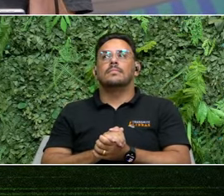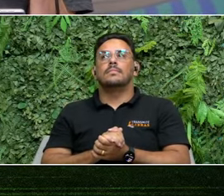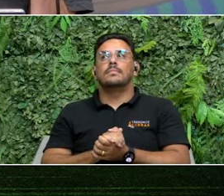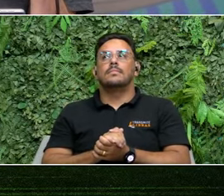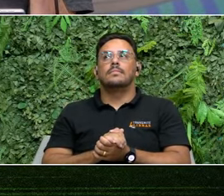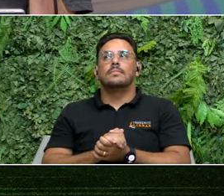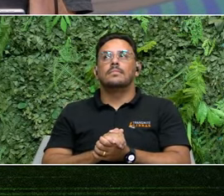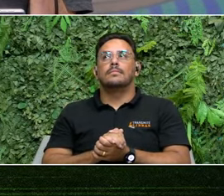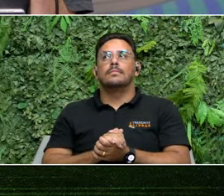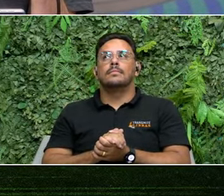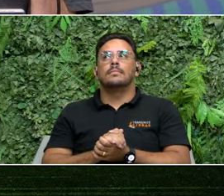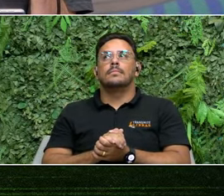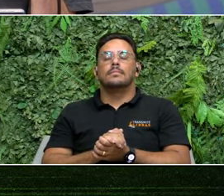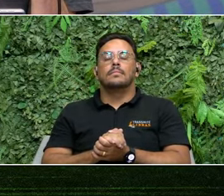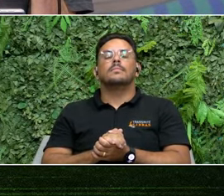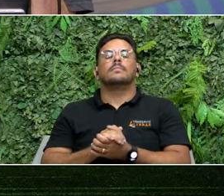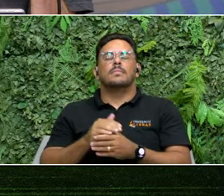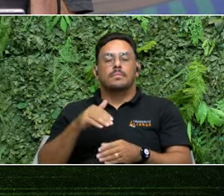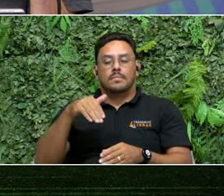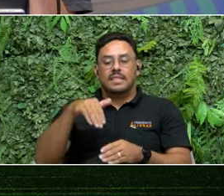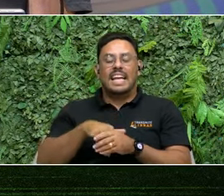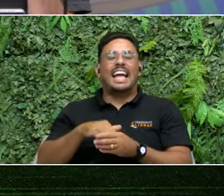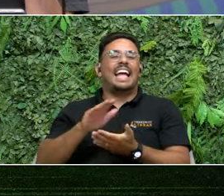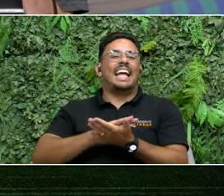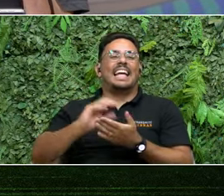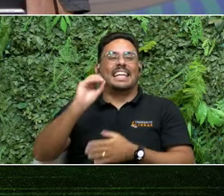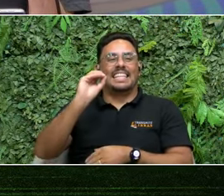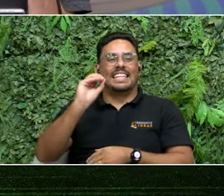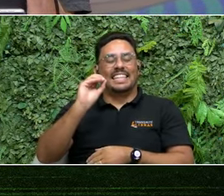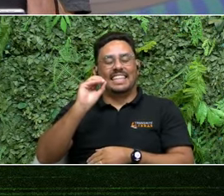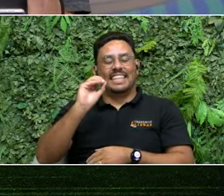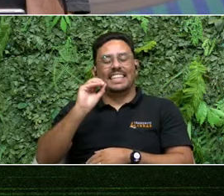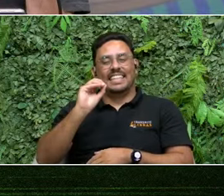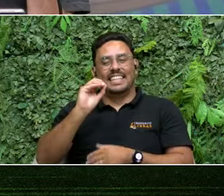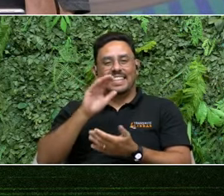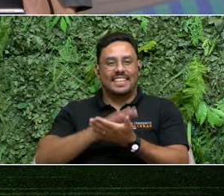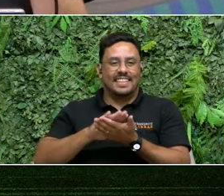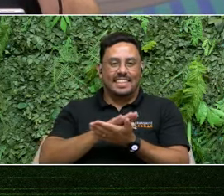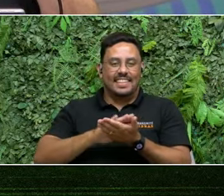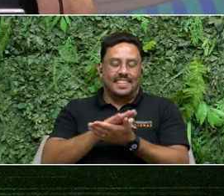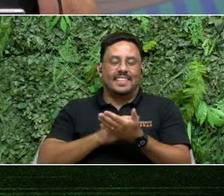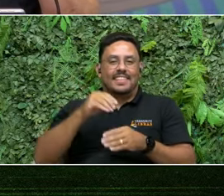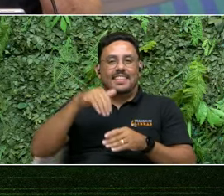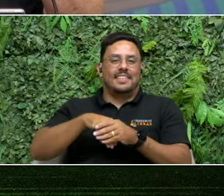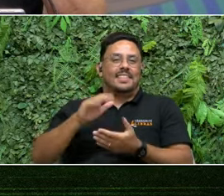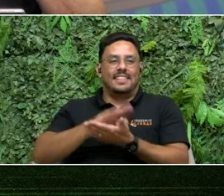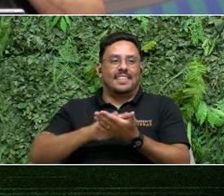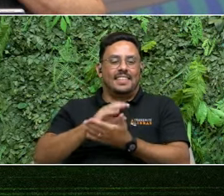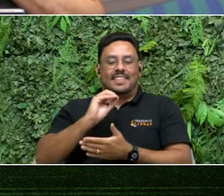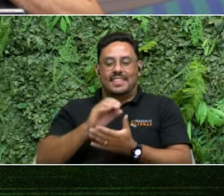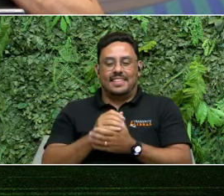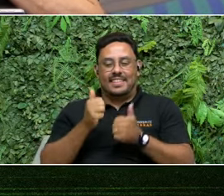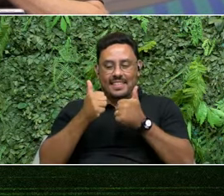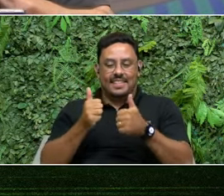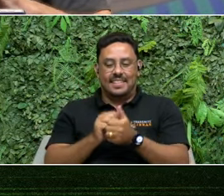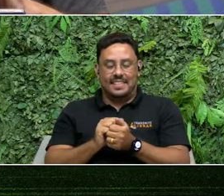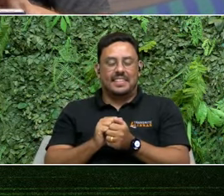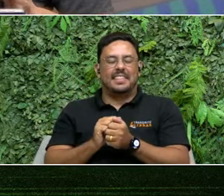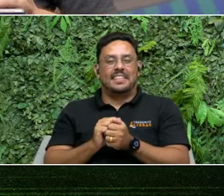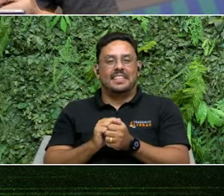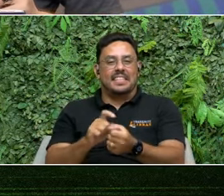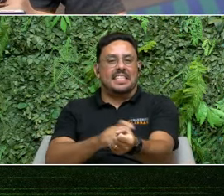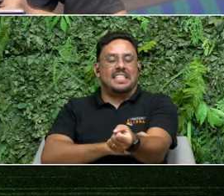quem e eu não voto em ninguém não você não AP Você não vota faz nada né Caramba hein velho tá bom então tá revoltado